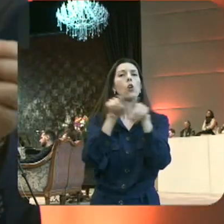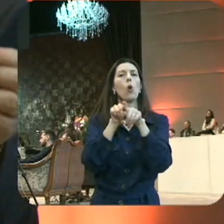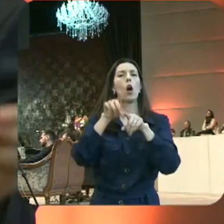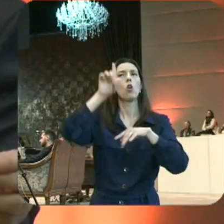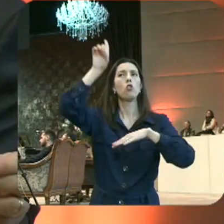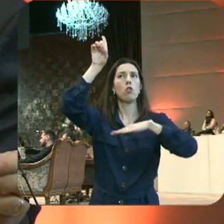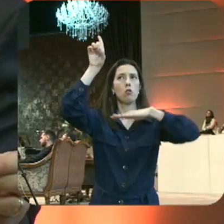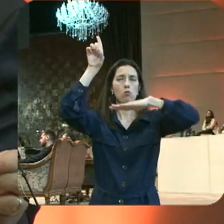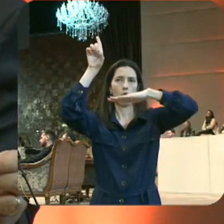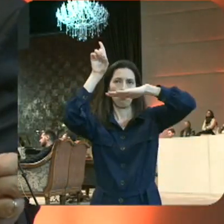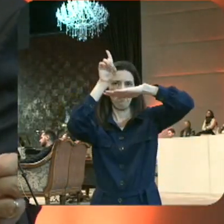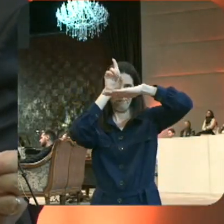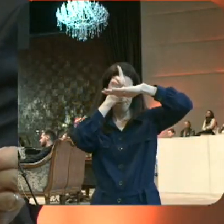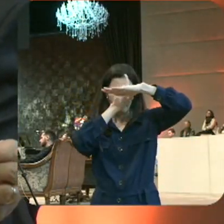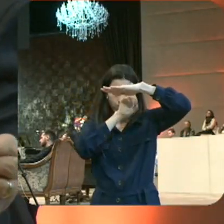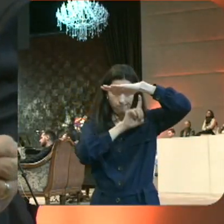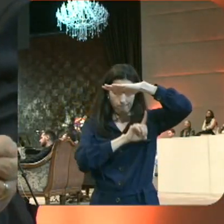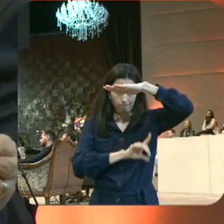trocando Deus